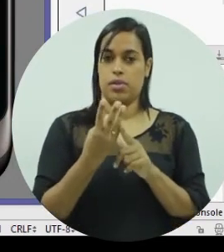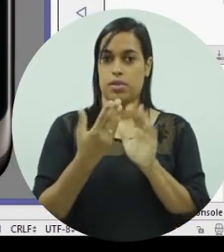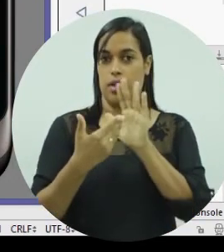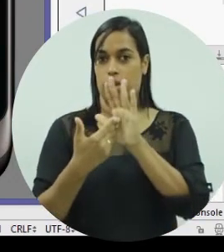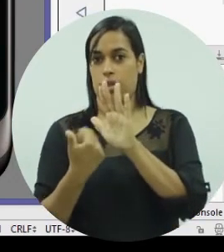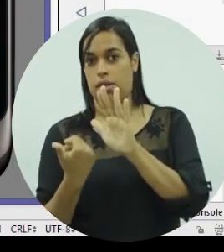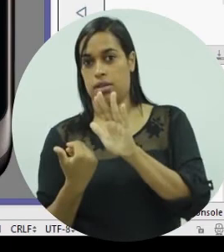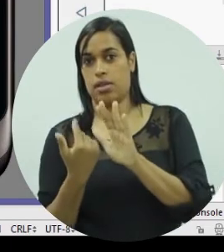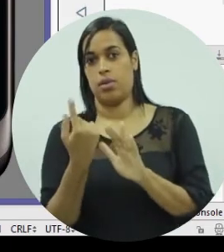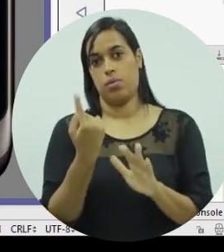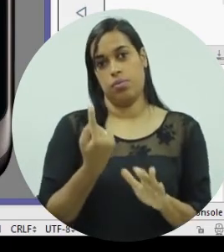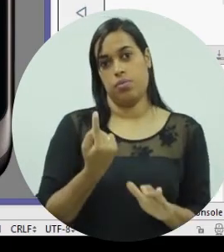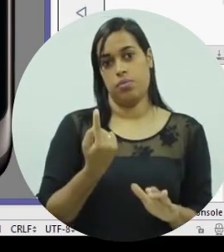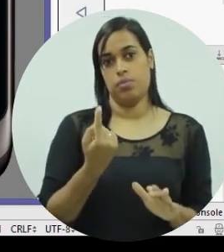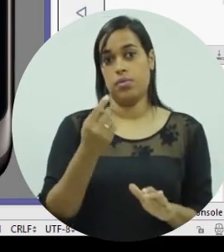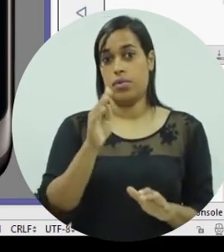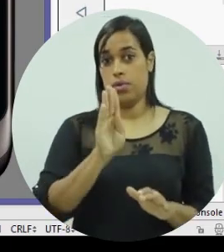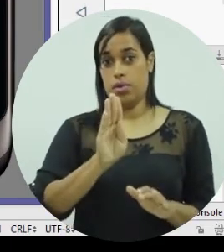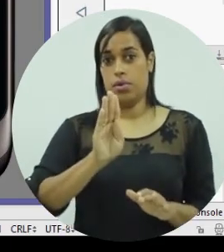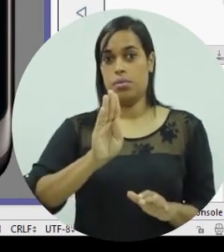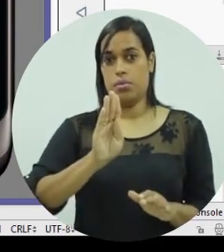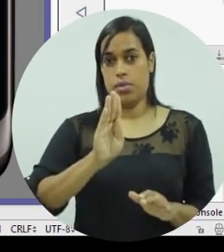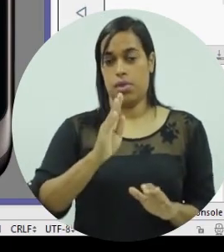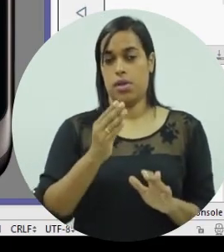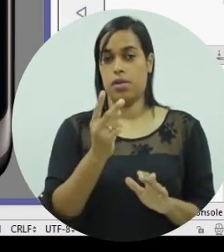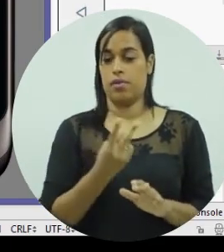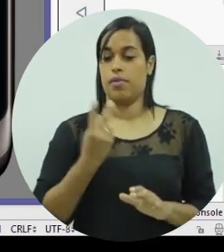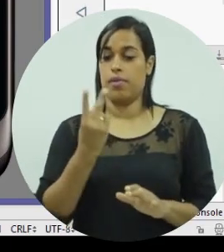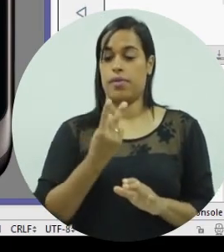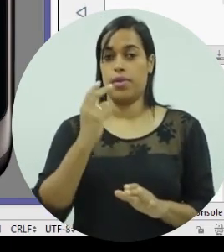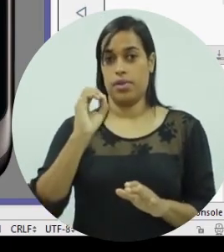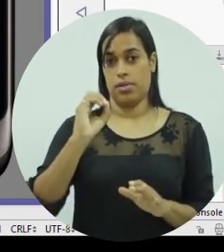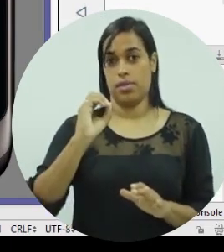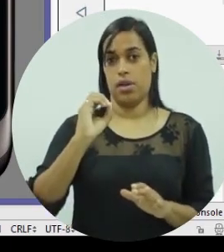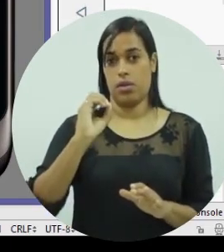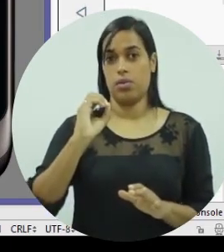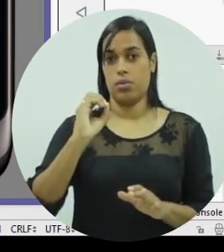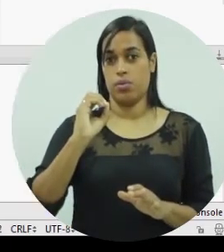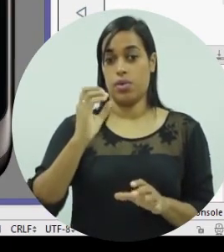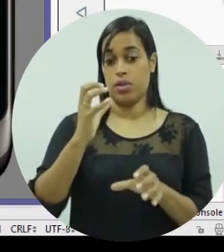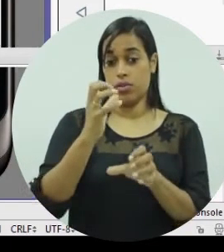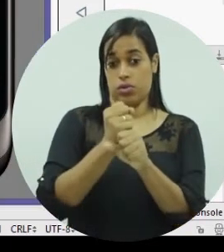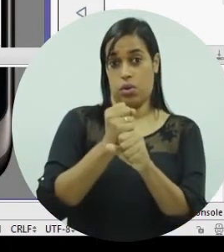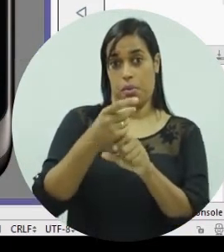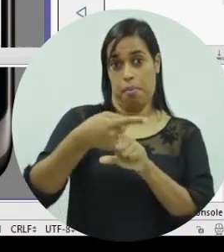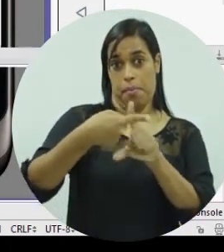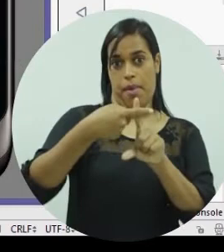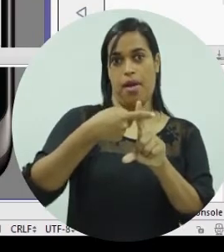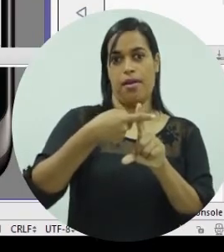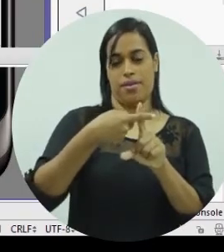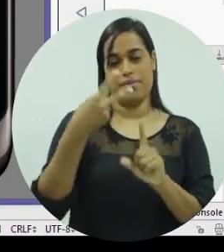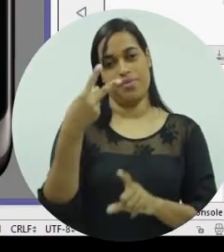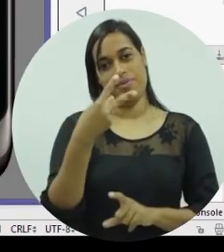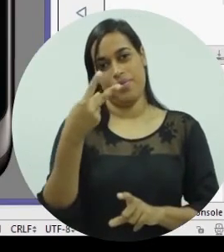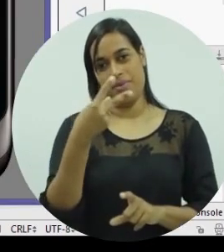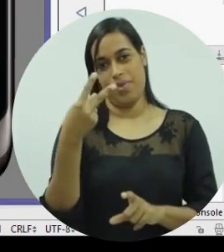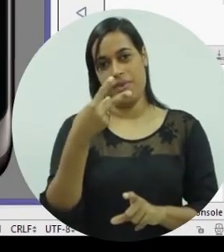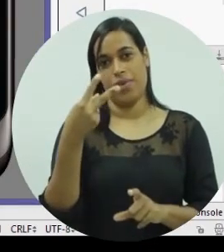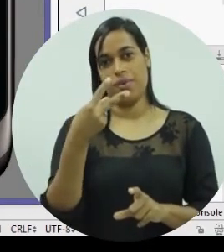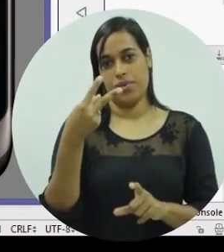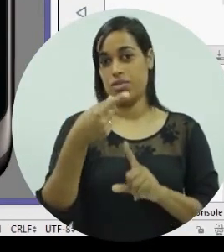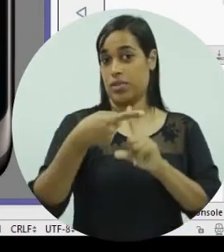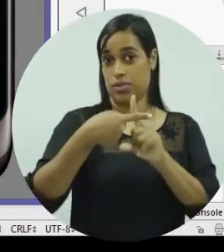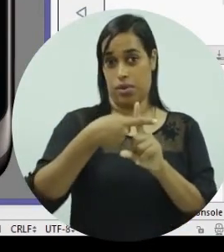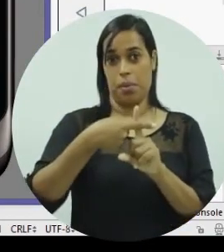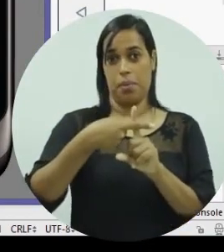subtrai 1 de B, ele vai valer 0. E então ele vai somar os dois, que é esse operador aqui de